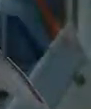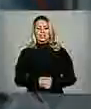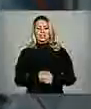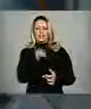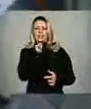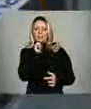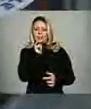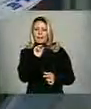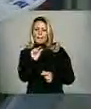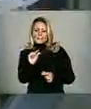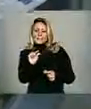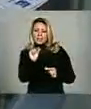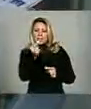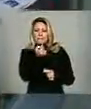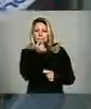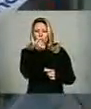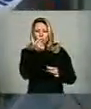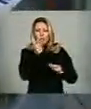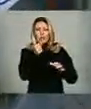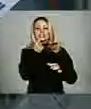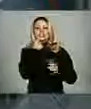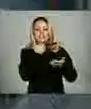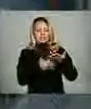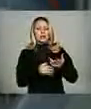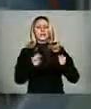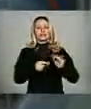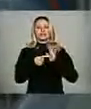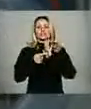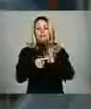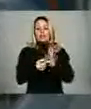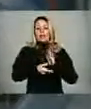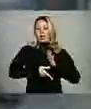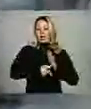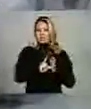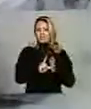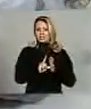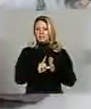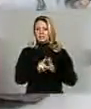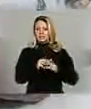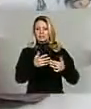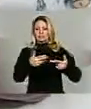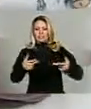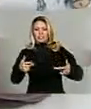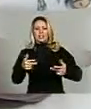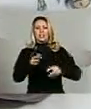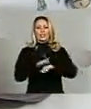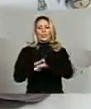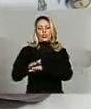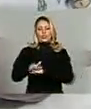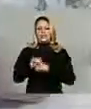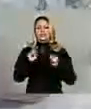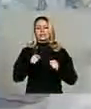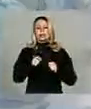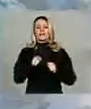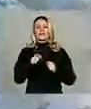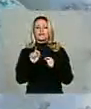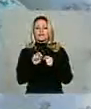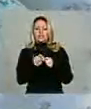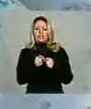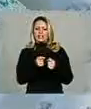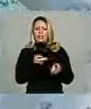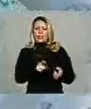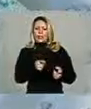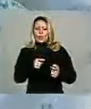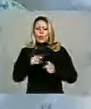Essas pequenas gotas de sangue são capazes de revelar precocemente vários tipos de doenças que provocam atraso